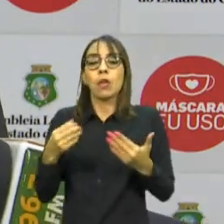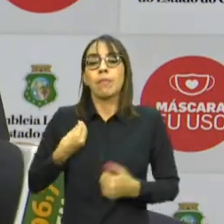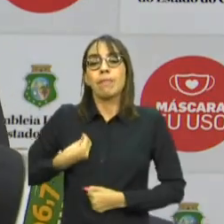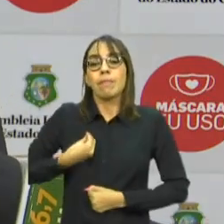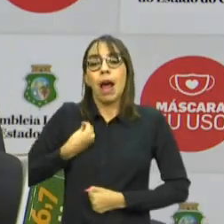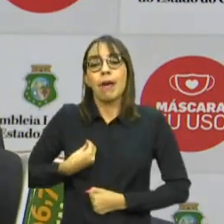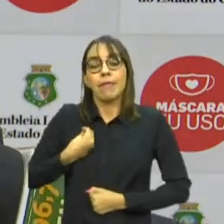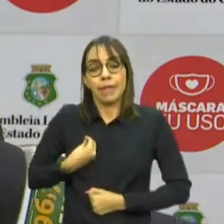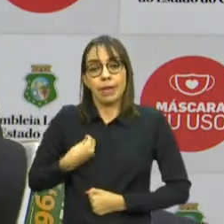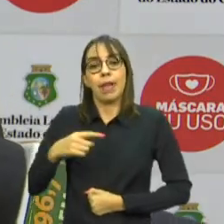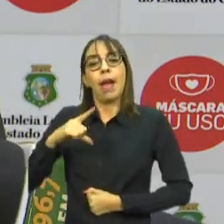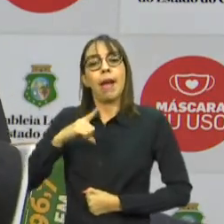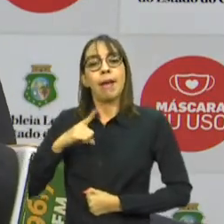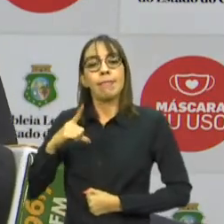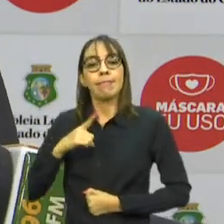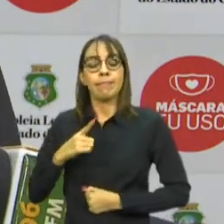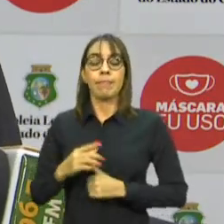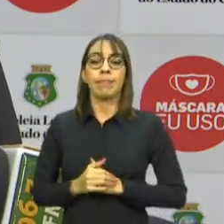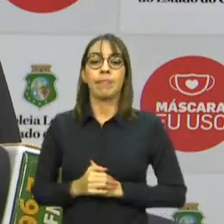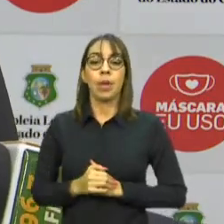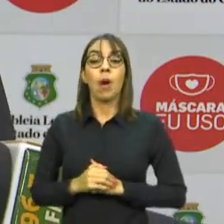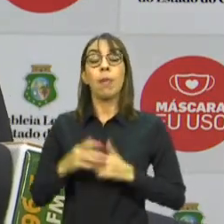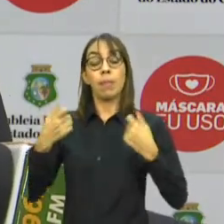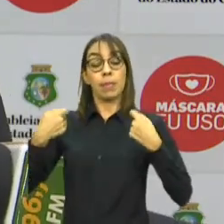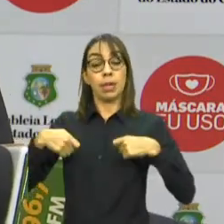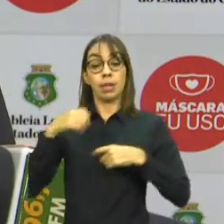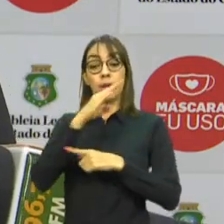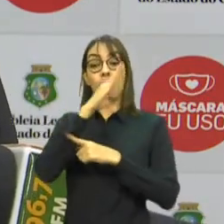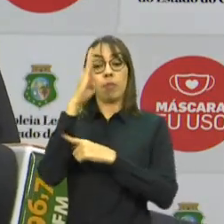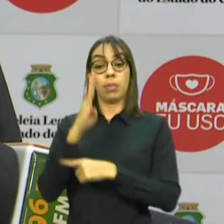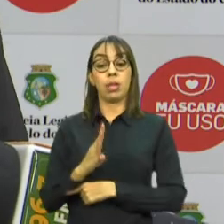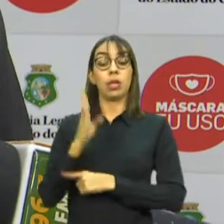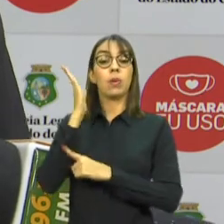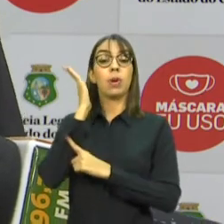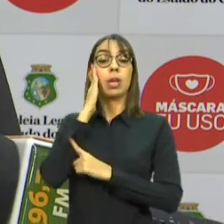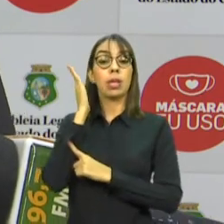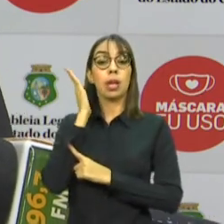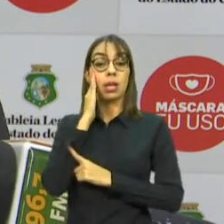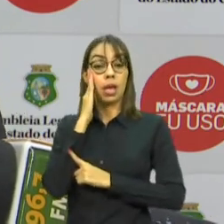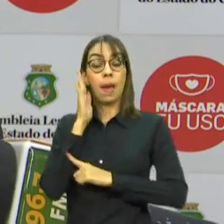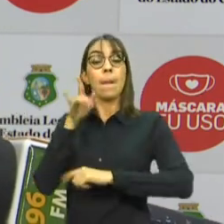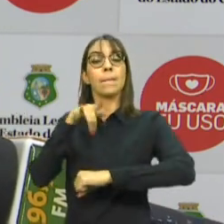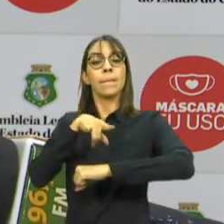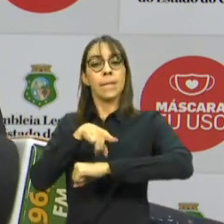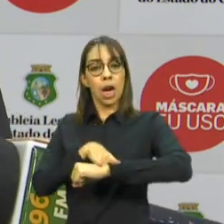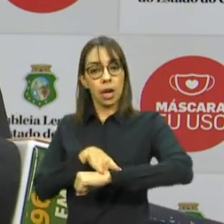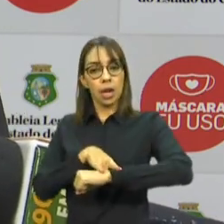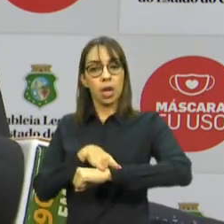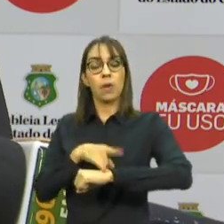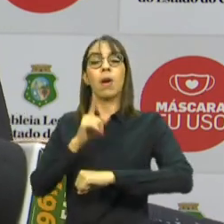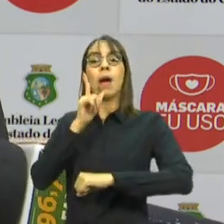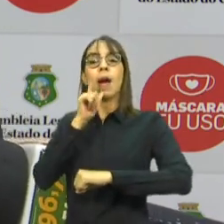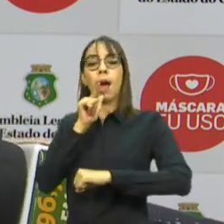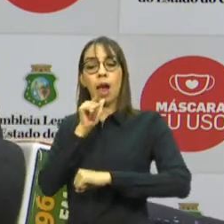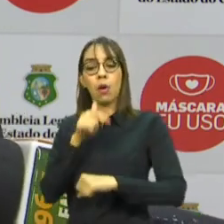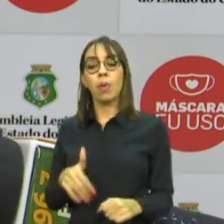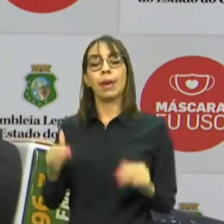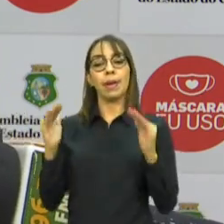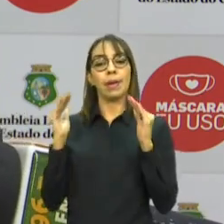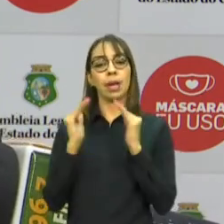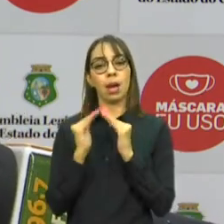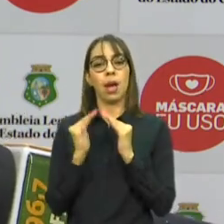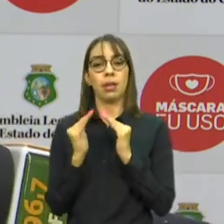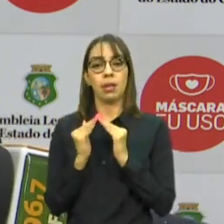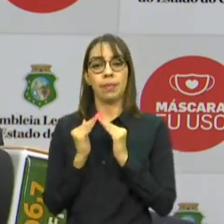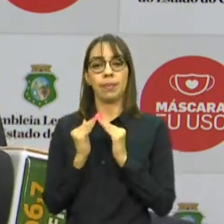que partir do princípio que o Brasil precisa de saneamento básico, de moradia popular, de condições